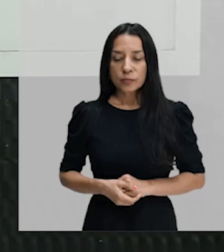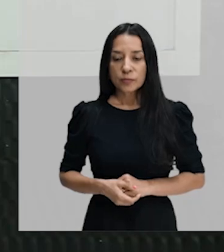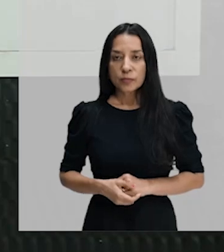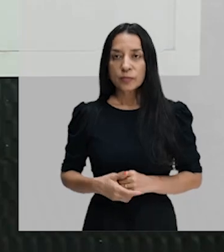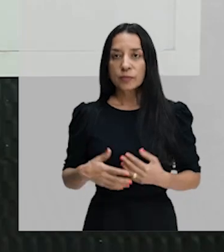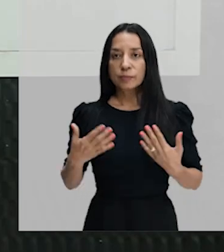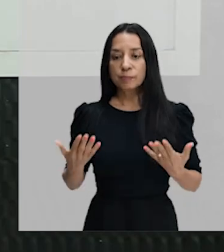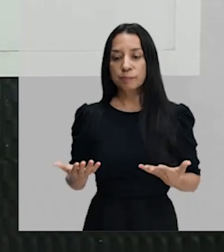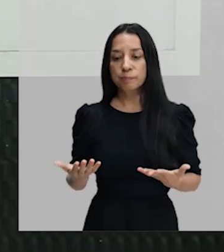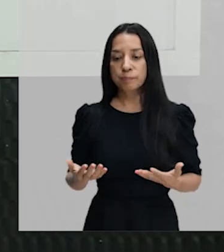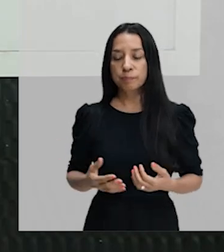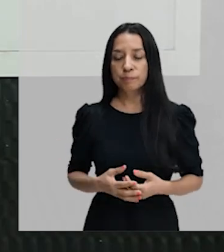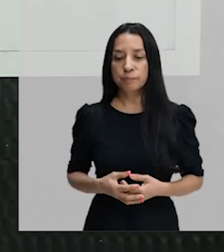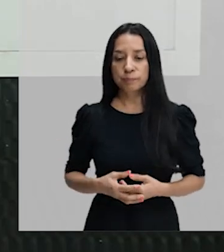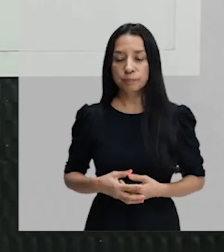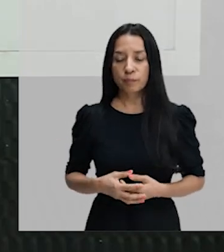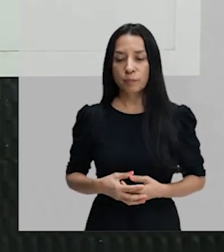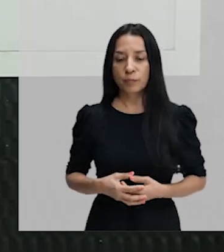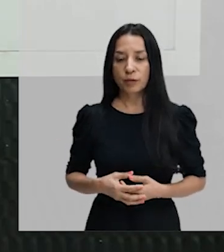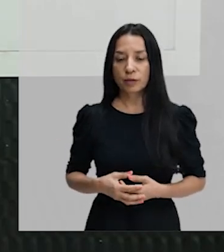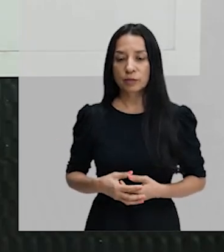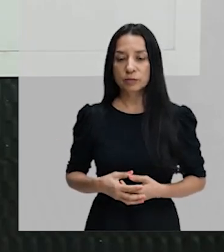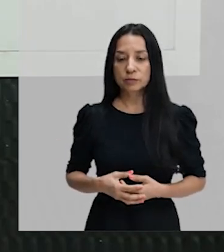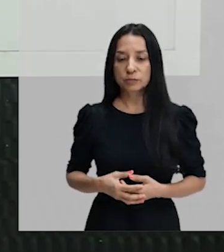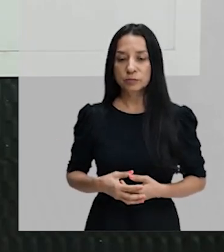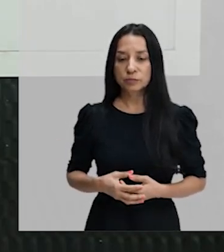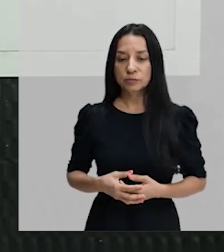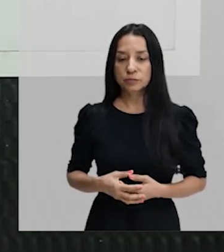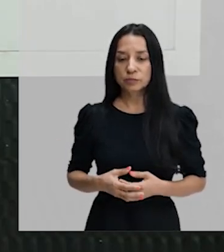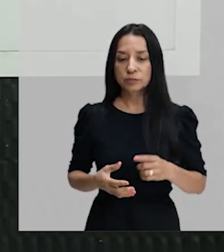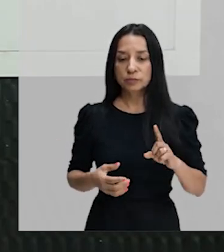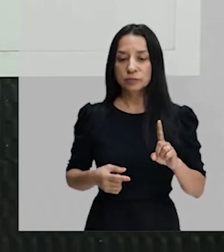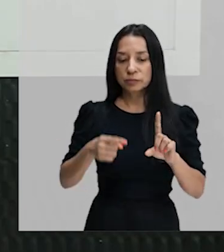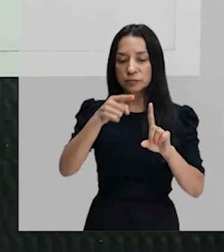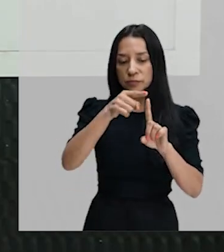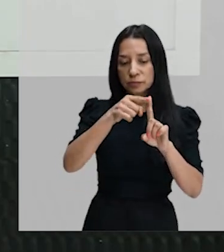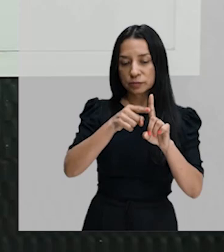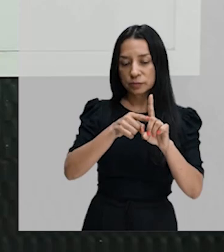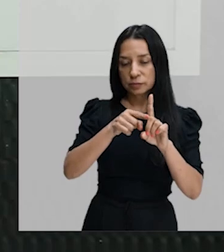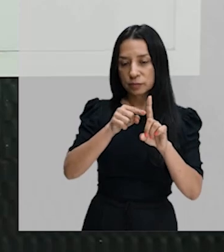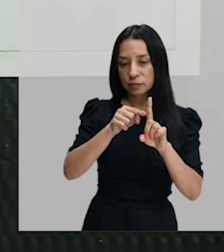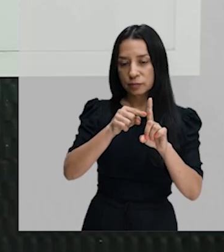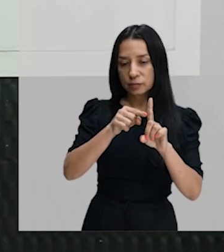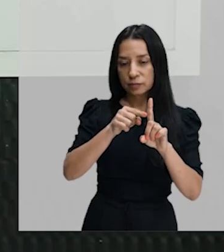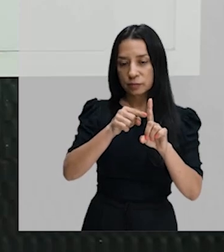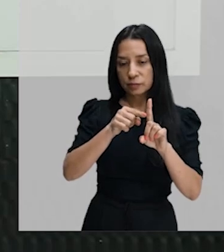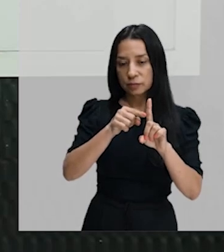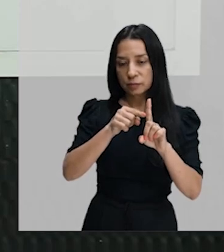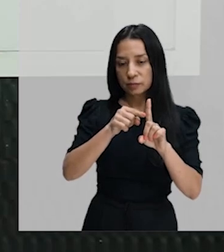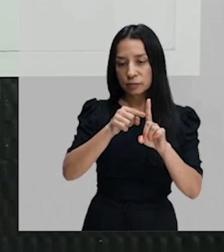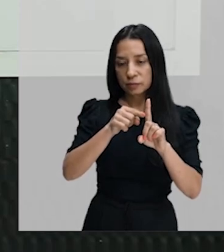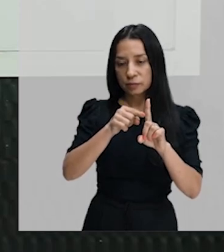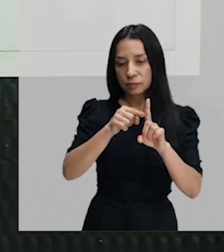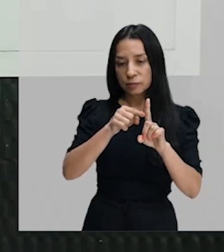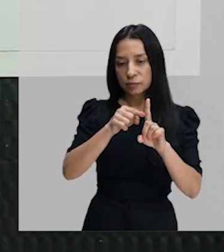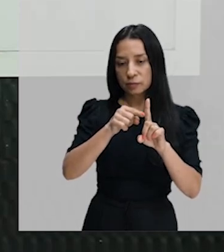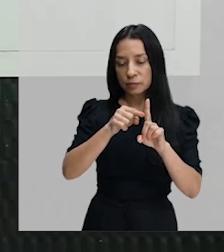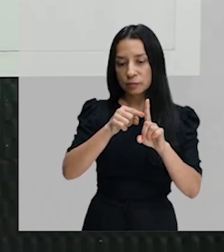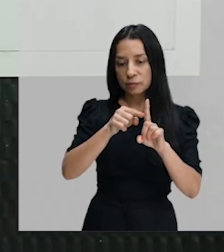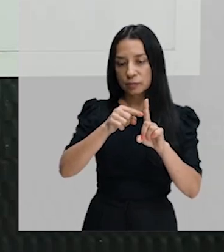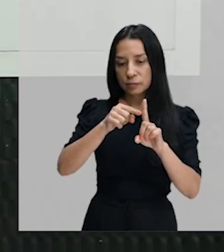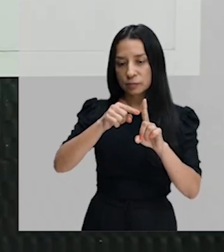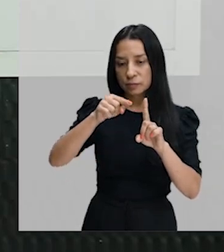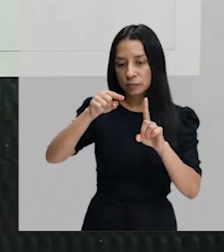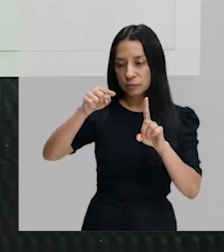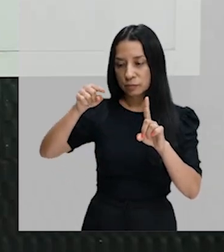então ele toca aqui no eixo né no quatro centímetros e ele